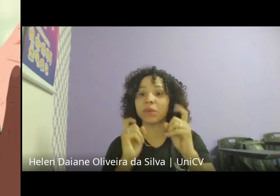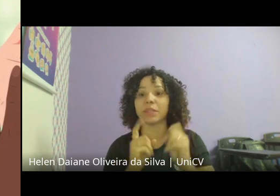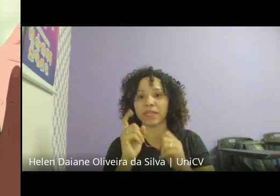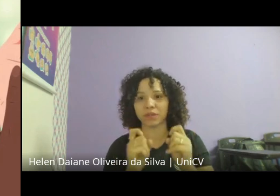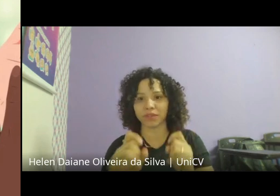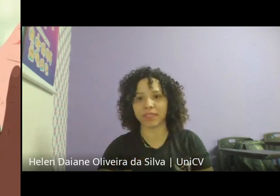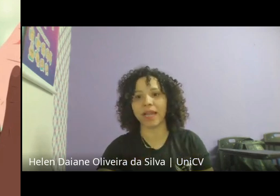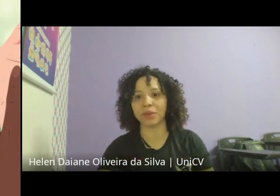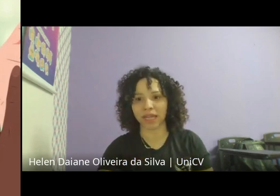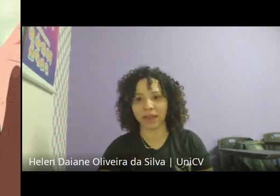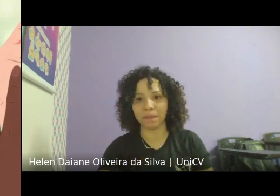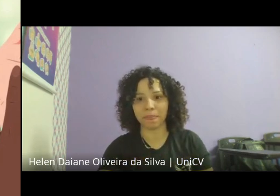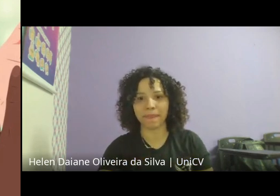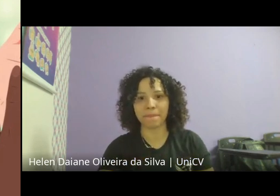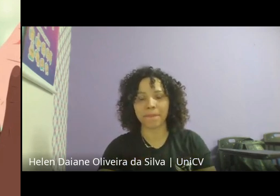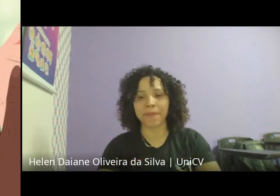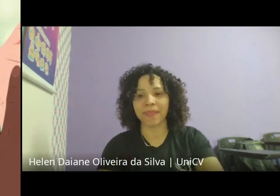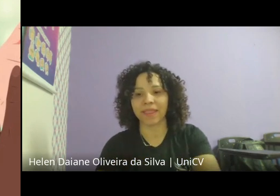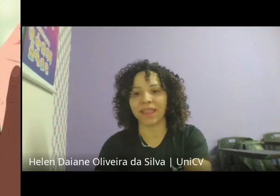dizer daí com a expressão facial, tá?